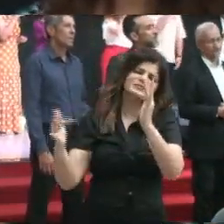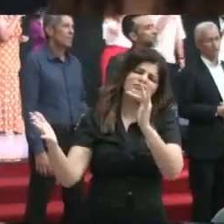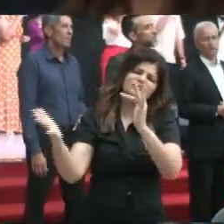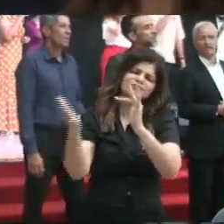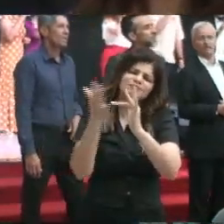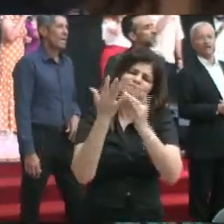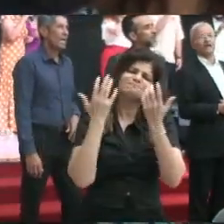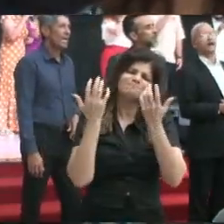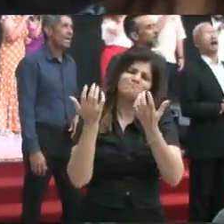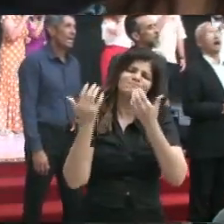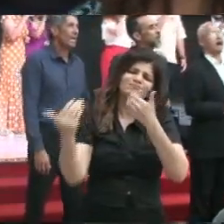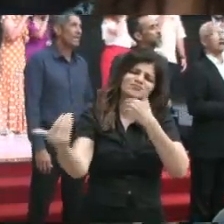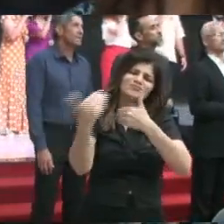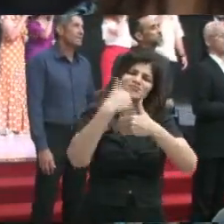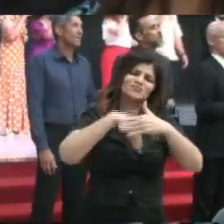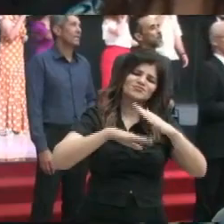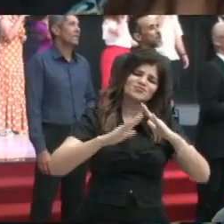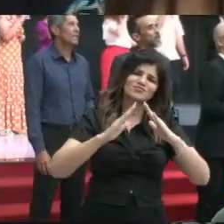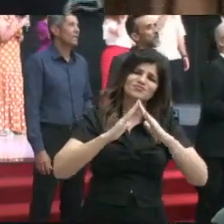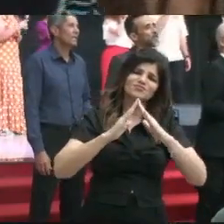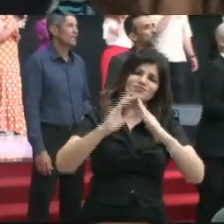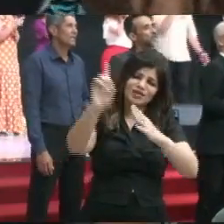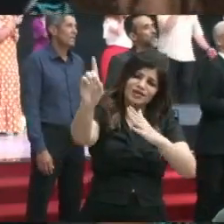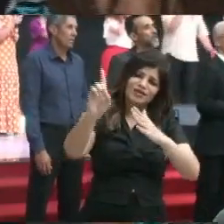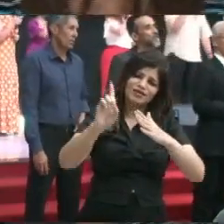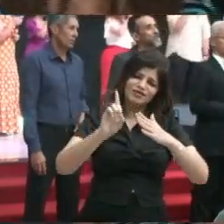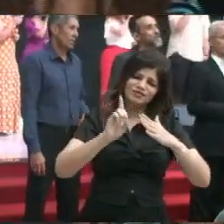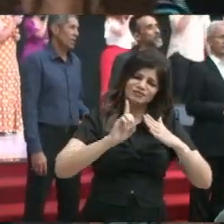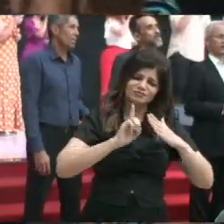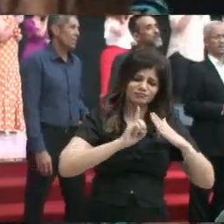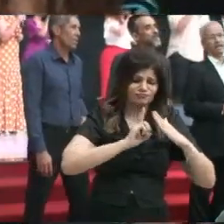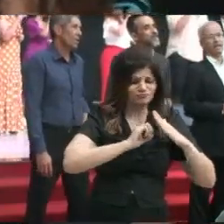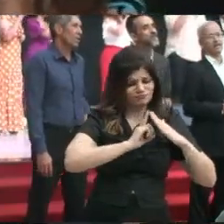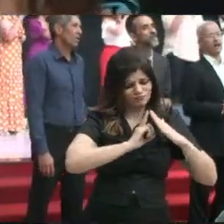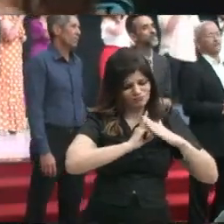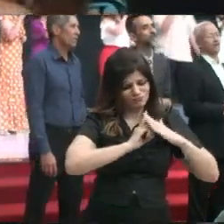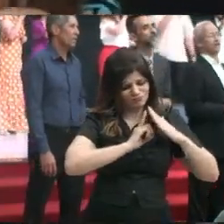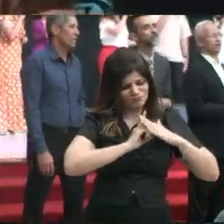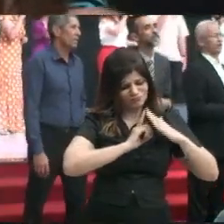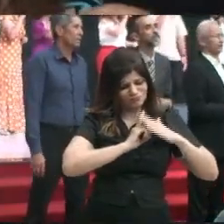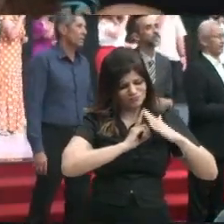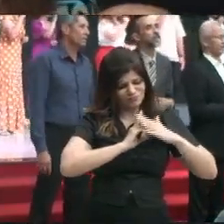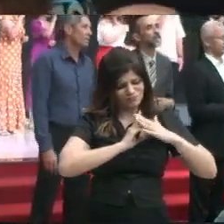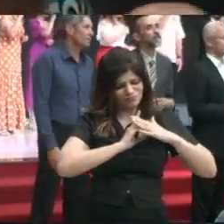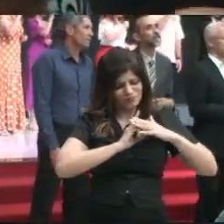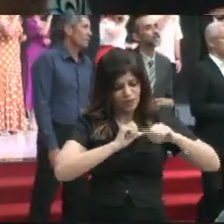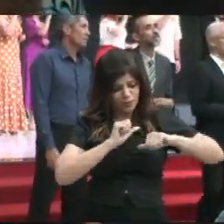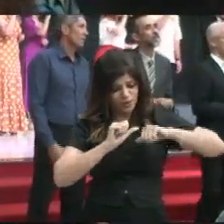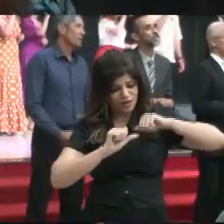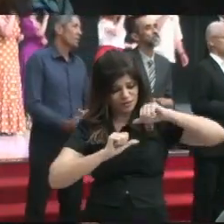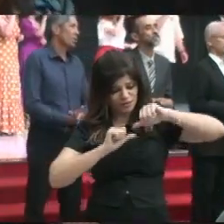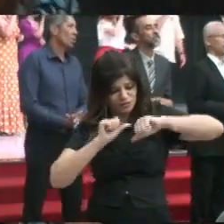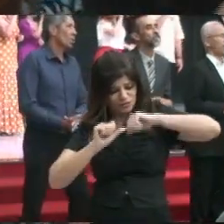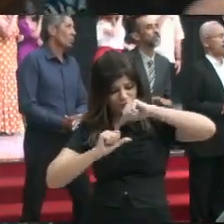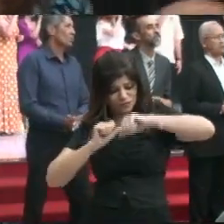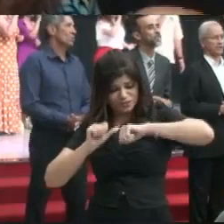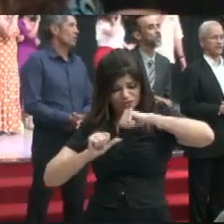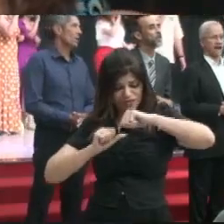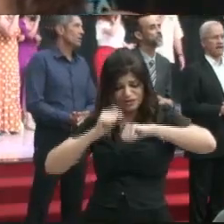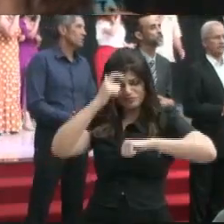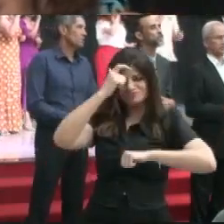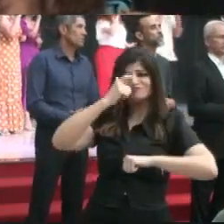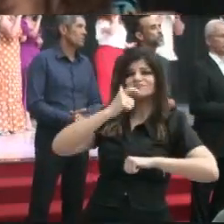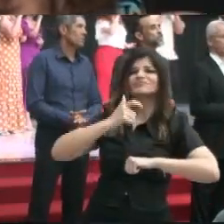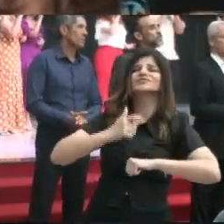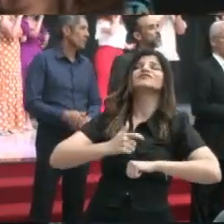Entra na minha casa, entra na minha vida, mexe com